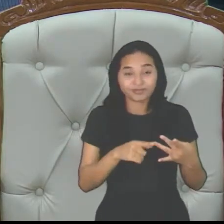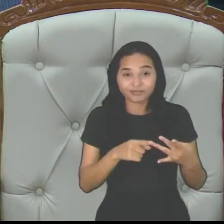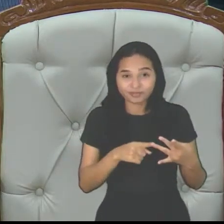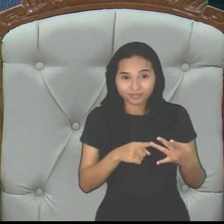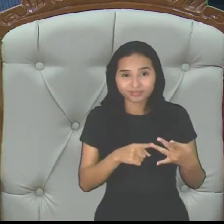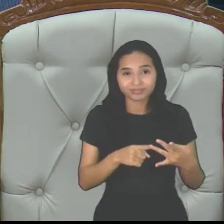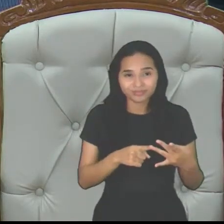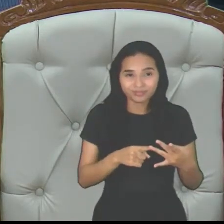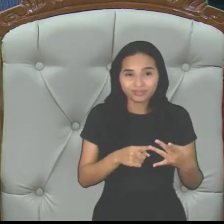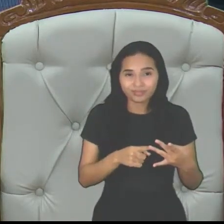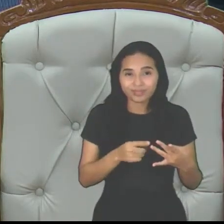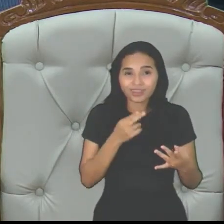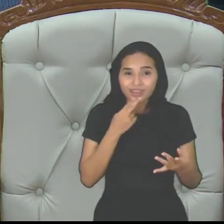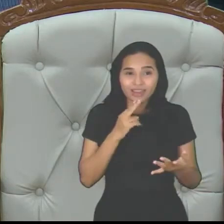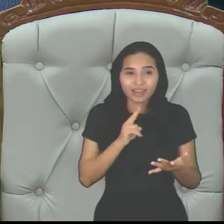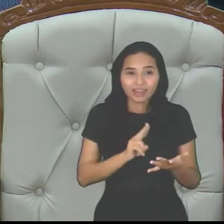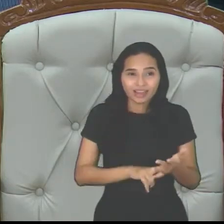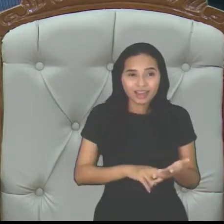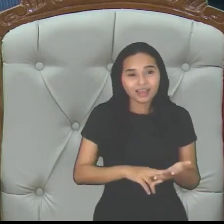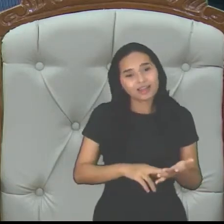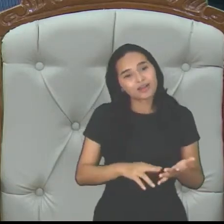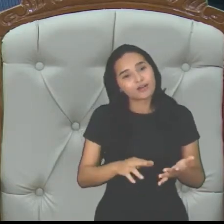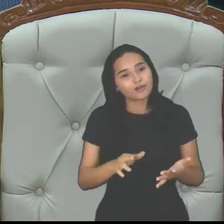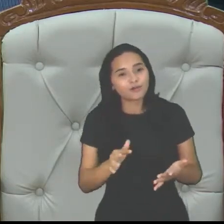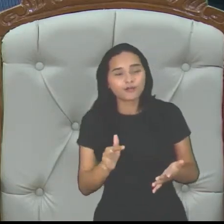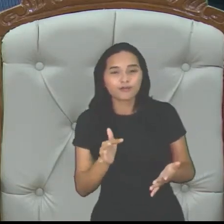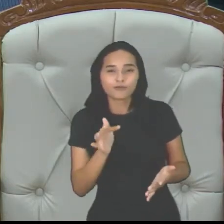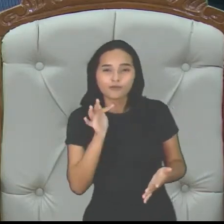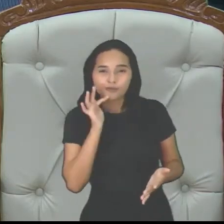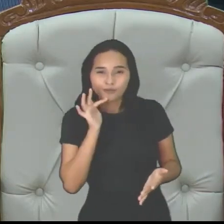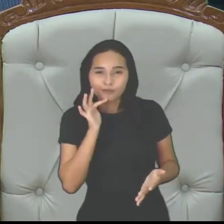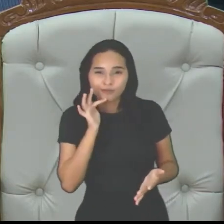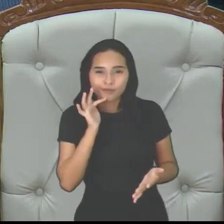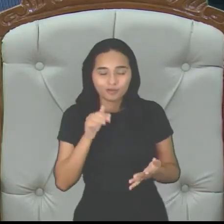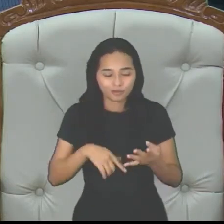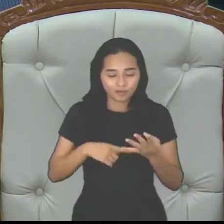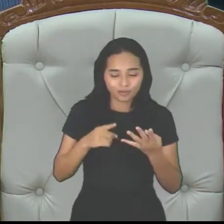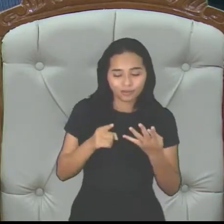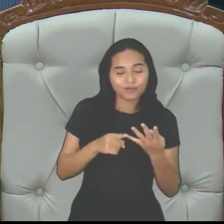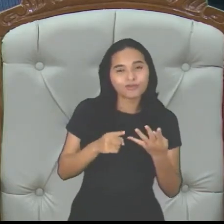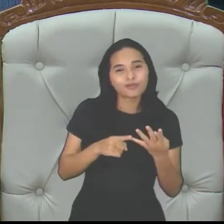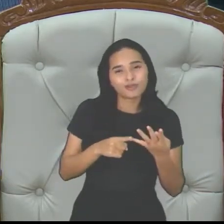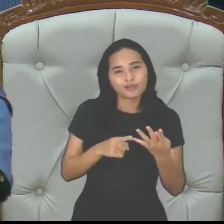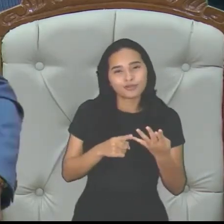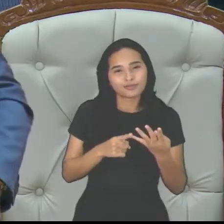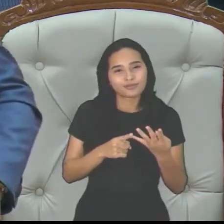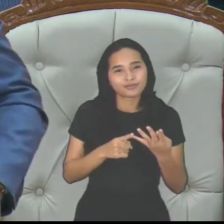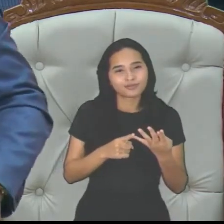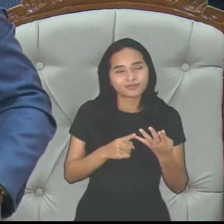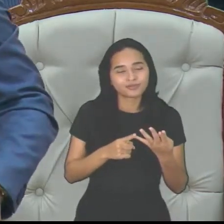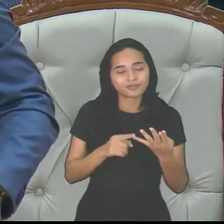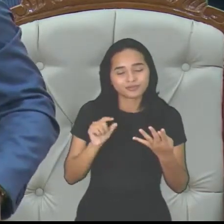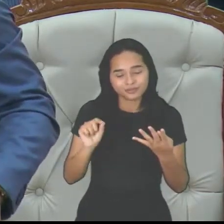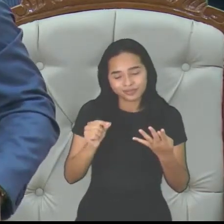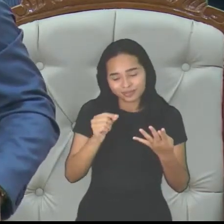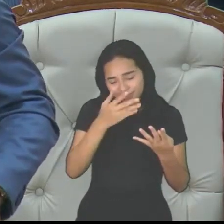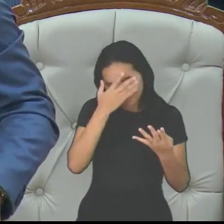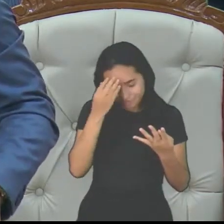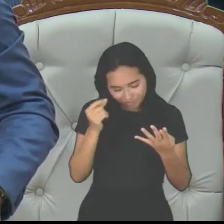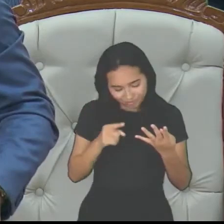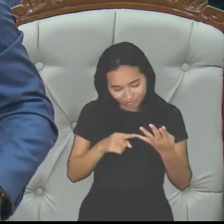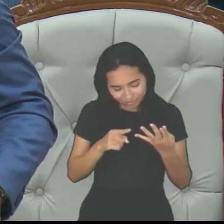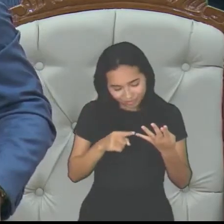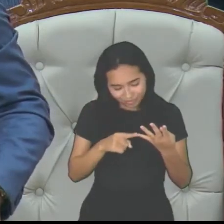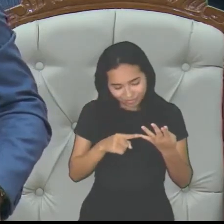a carta de Filemon e a carta, me lembra outra aí, Filemon e